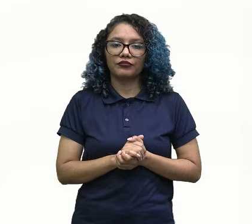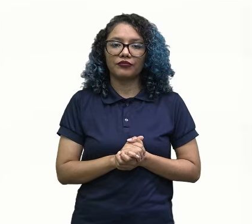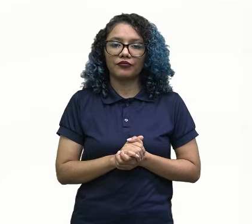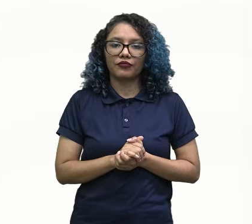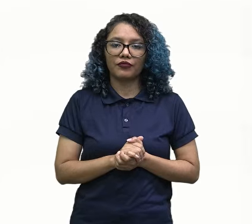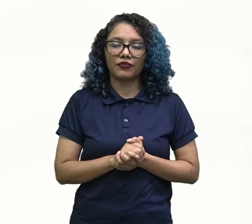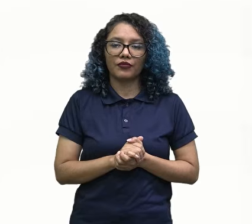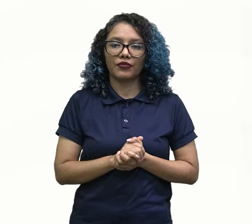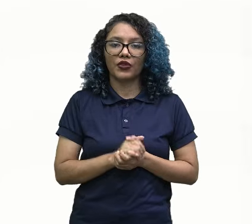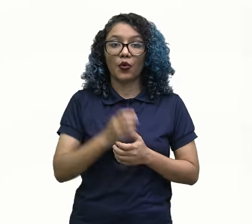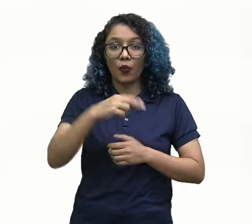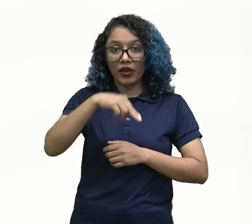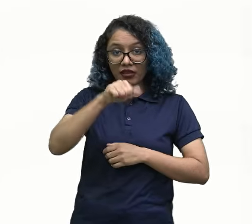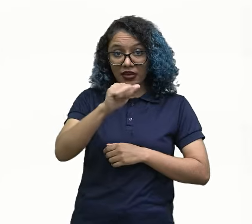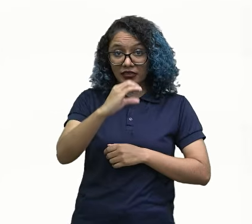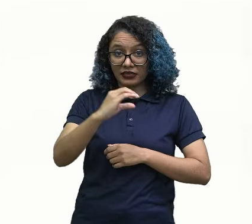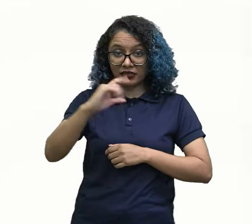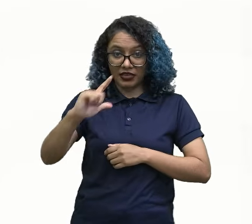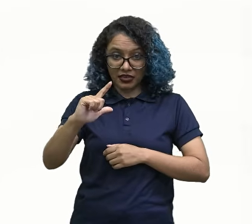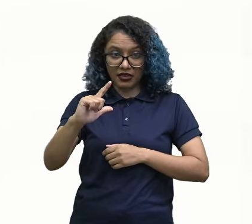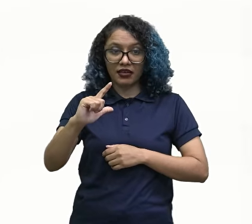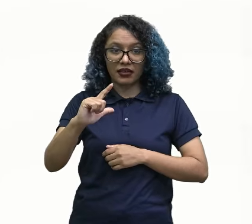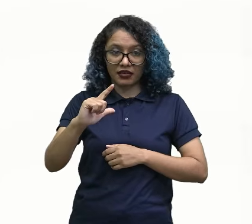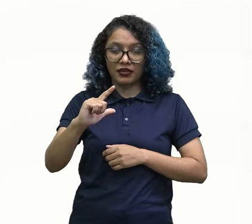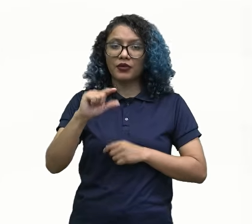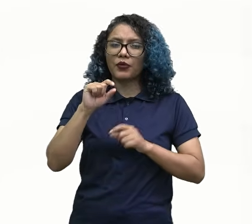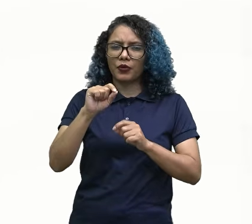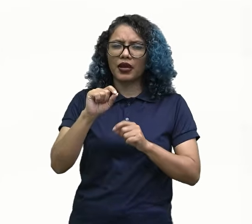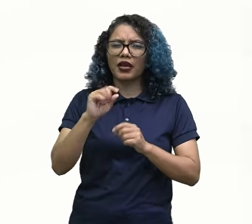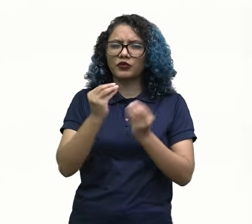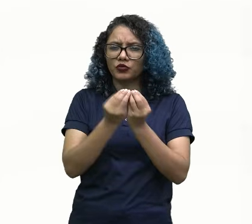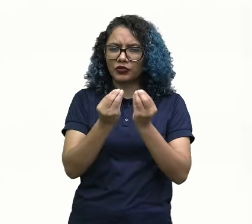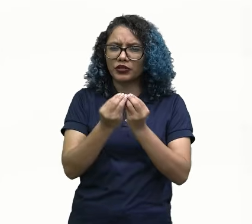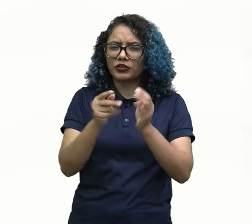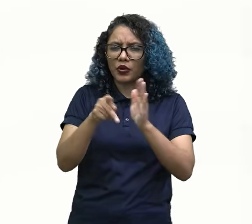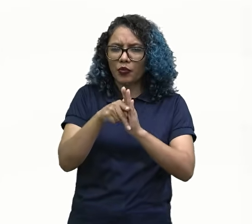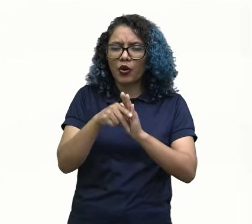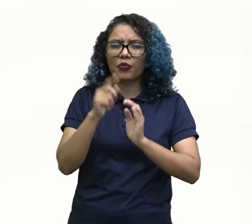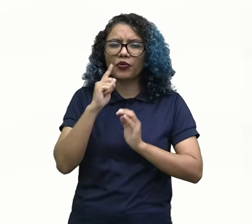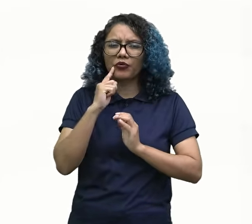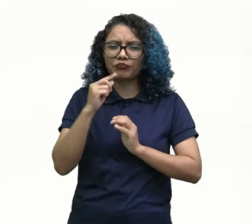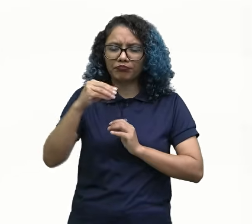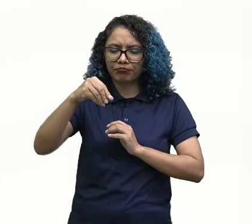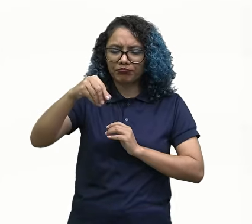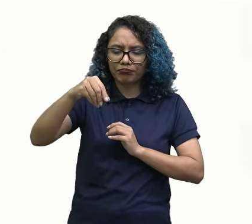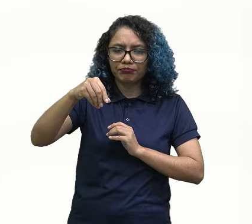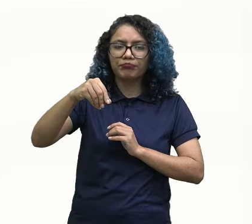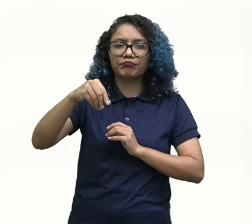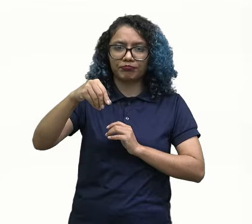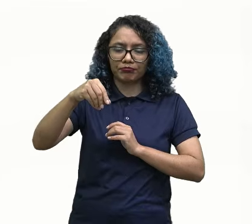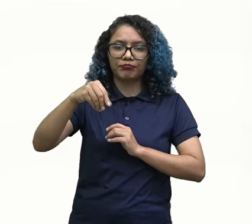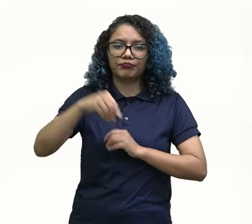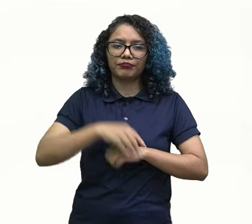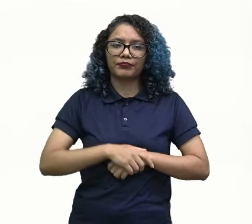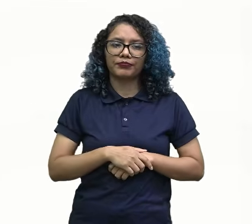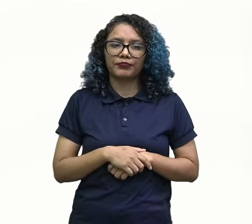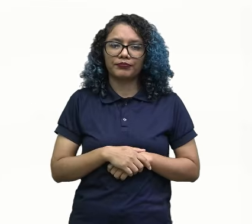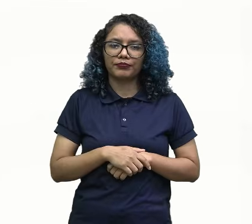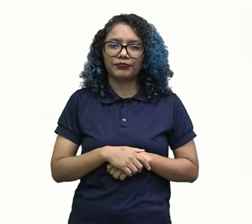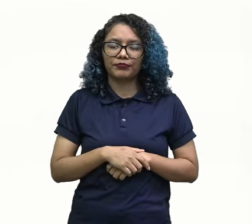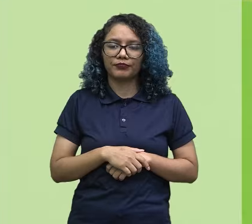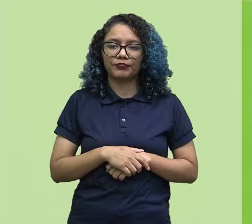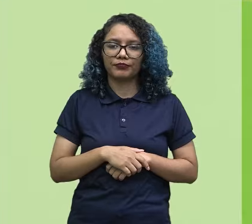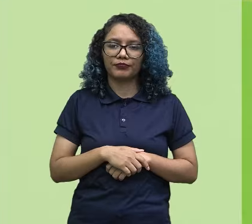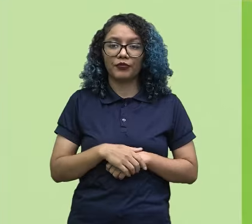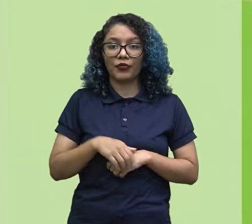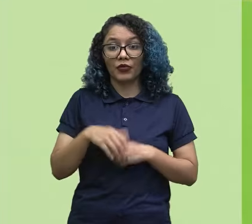aquele um dos componentes ali do sal de cozinha, a partir dessa substância, utilizando a